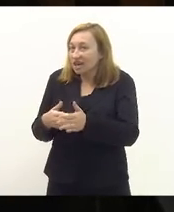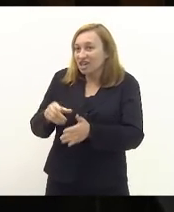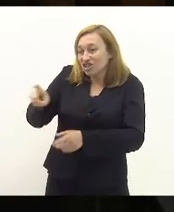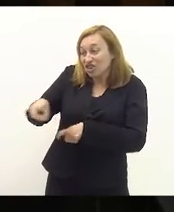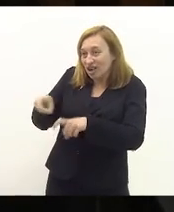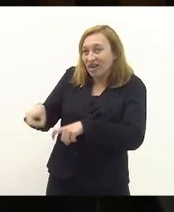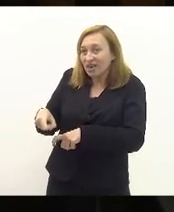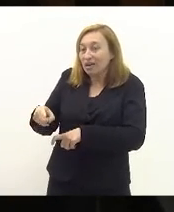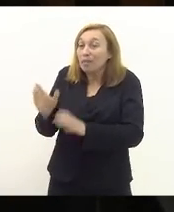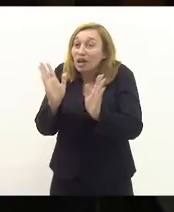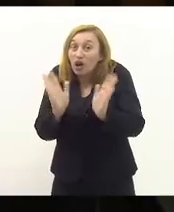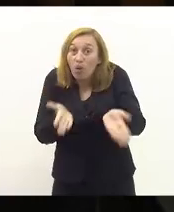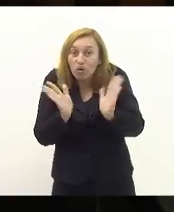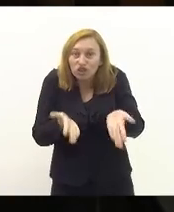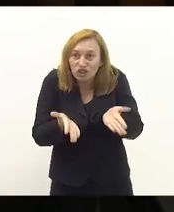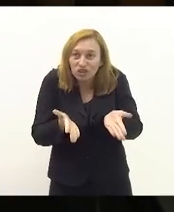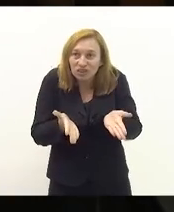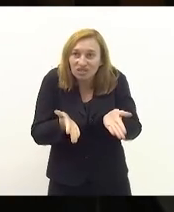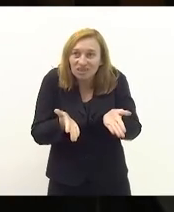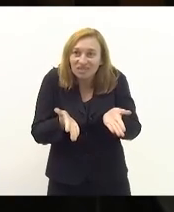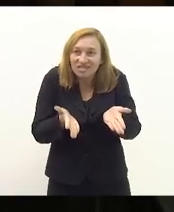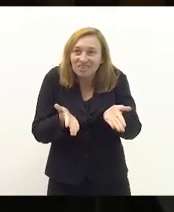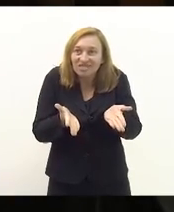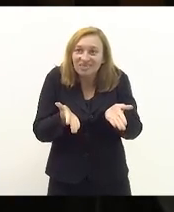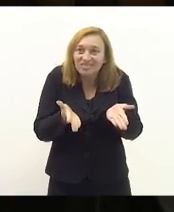para poder hoje